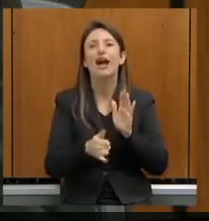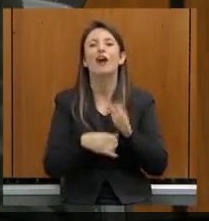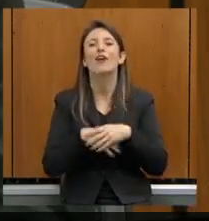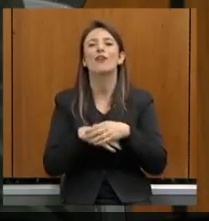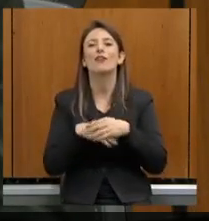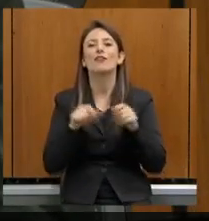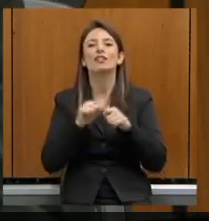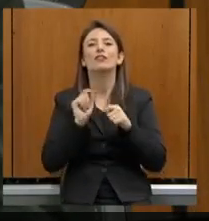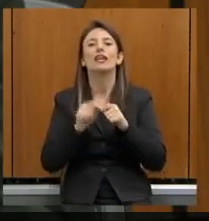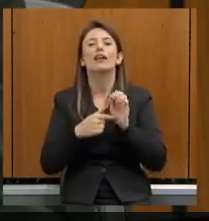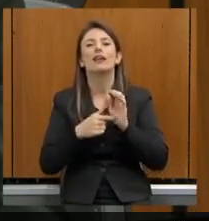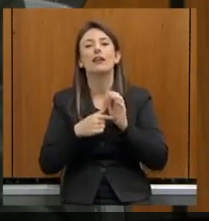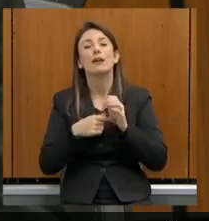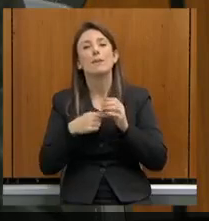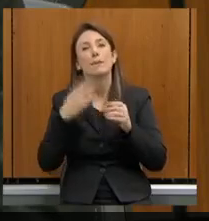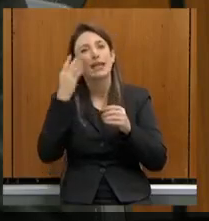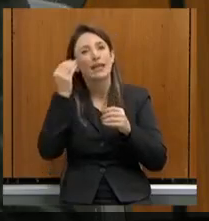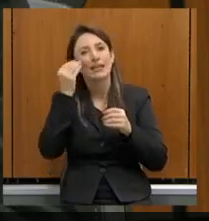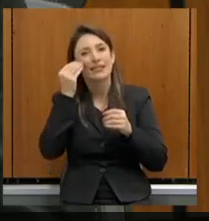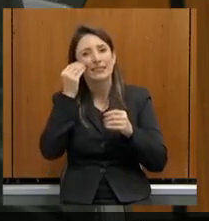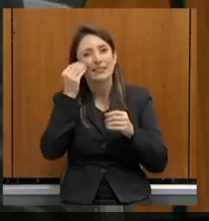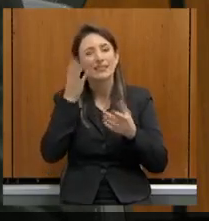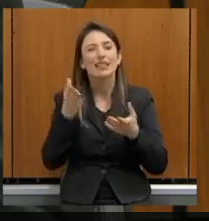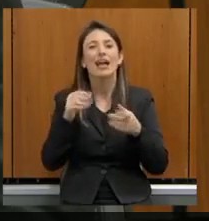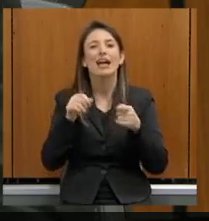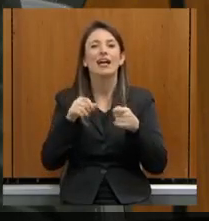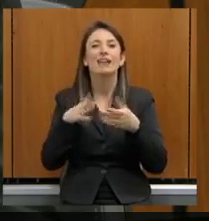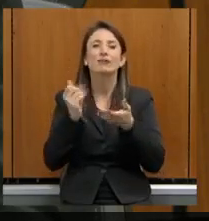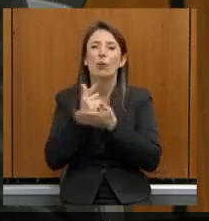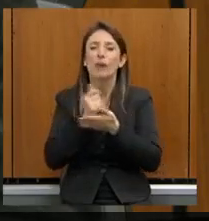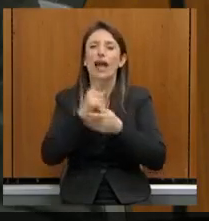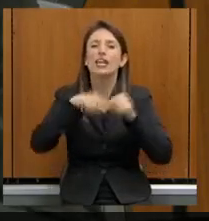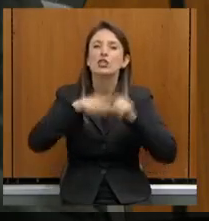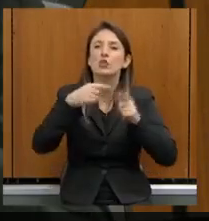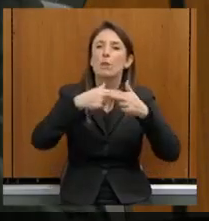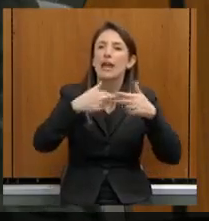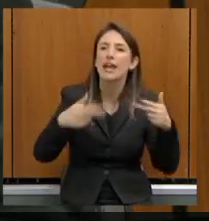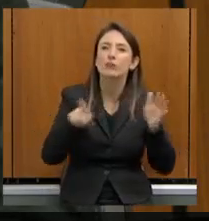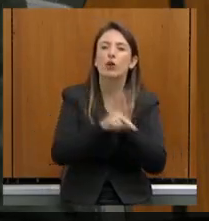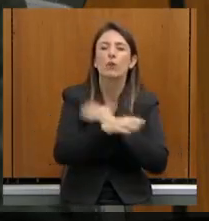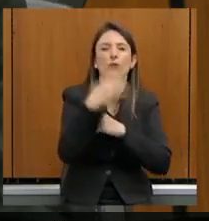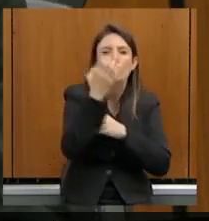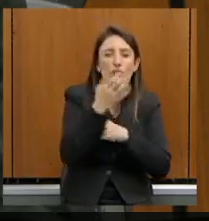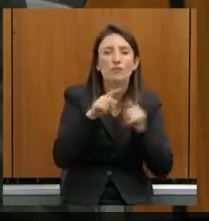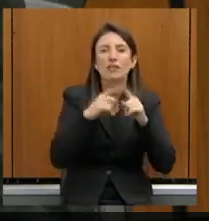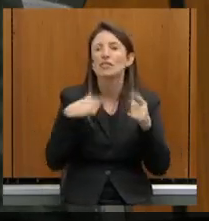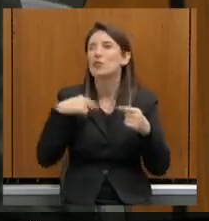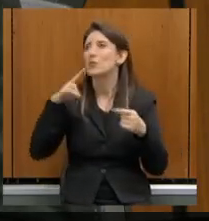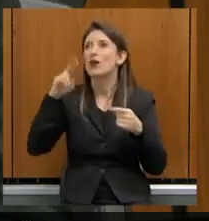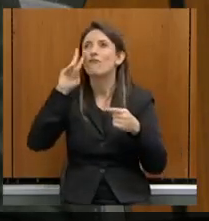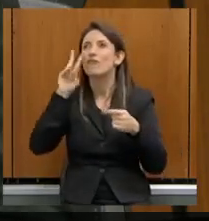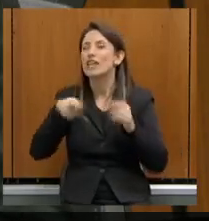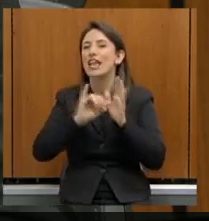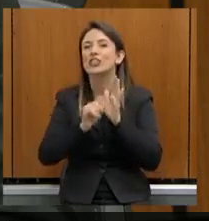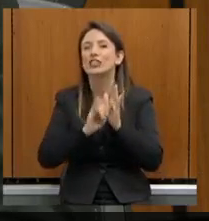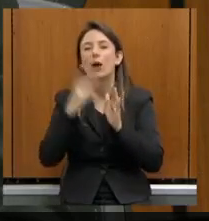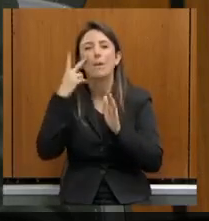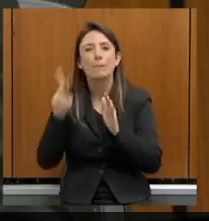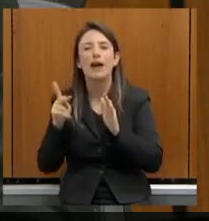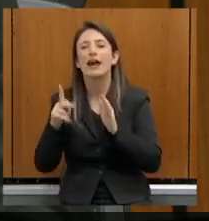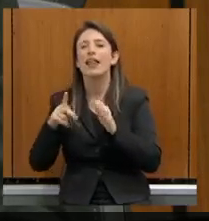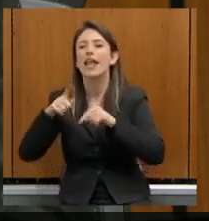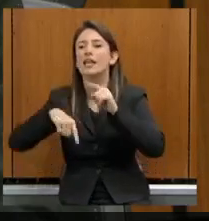fazemos edital para instrumentos das bandas de música mas eu nunca vi um edital para os equipamentos populares para os